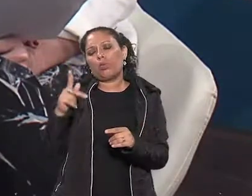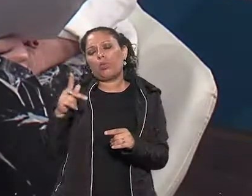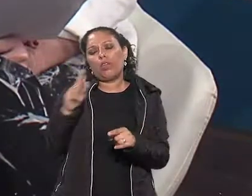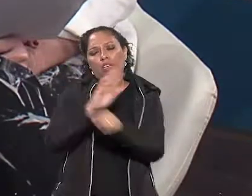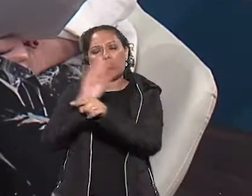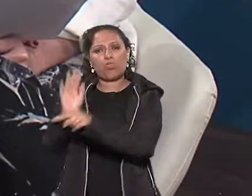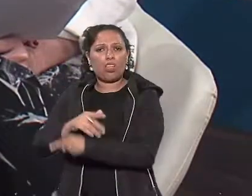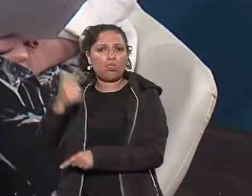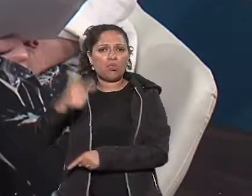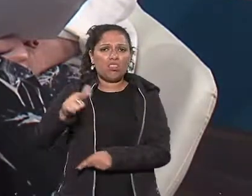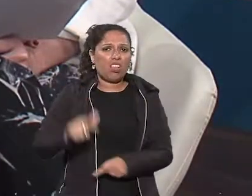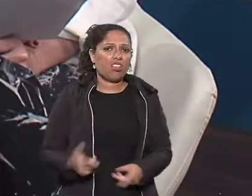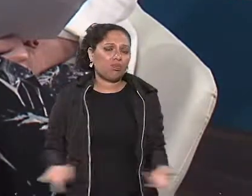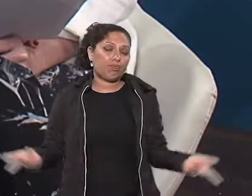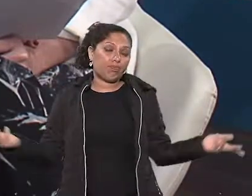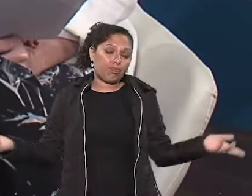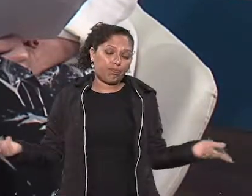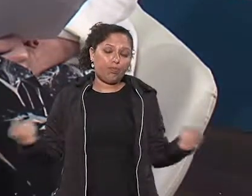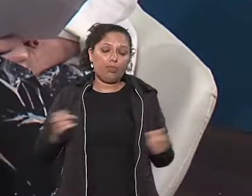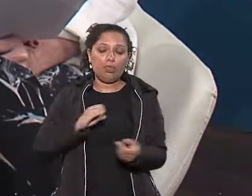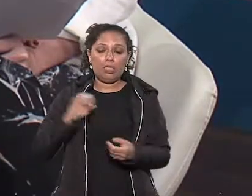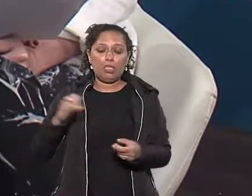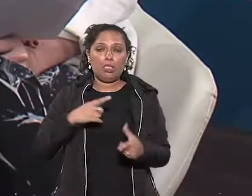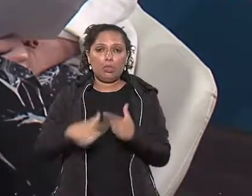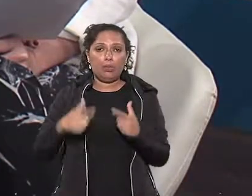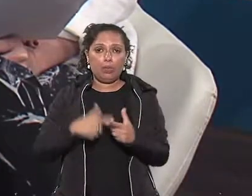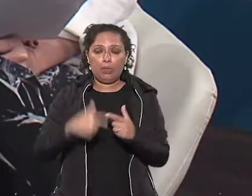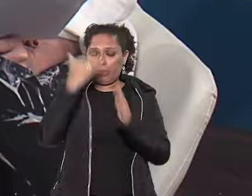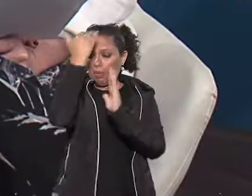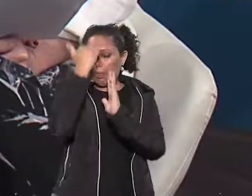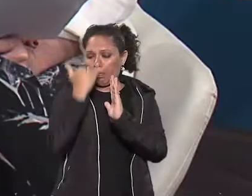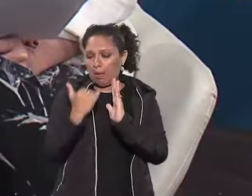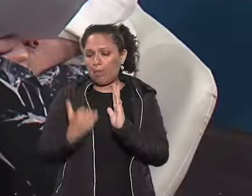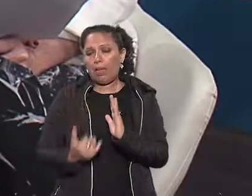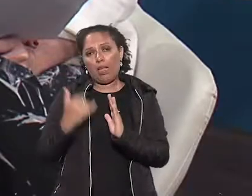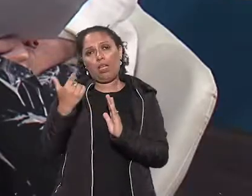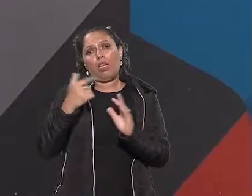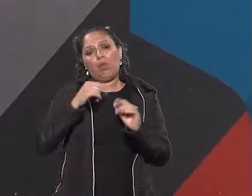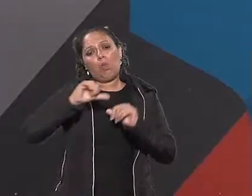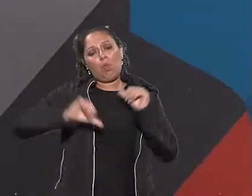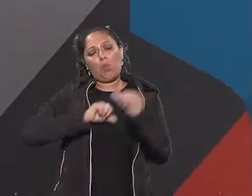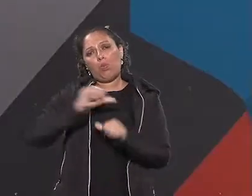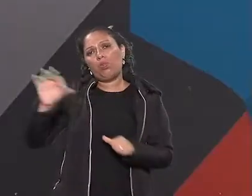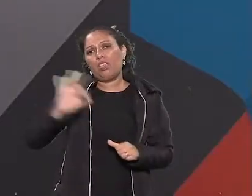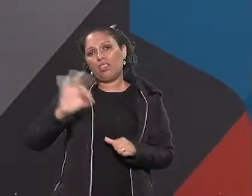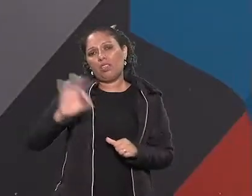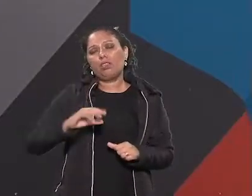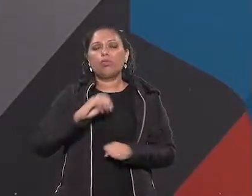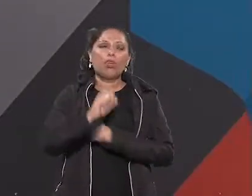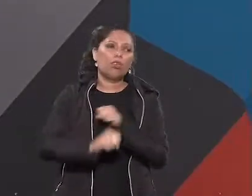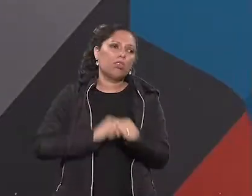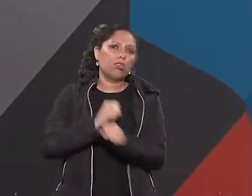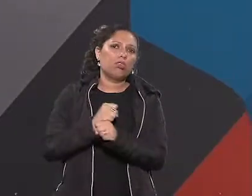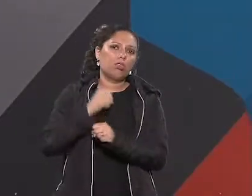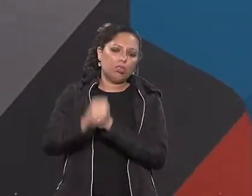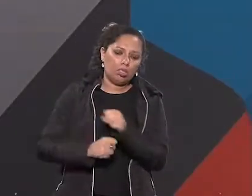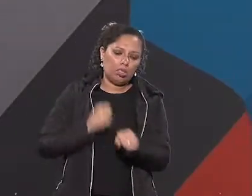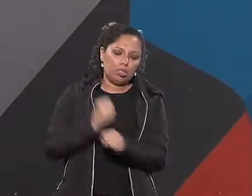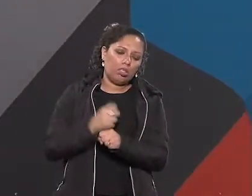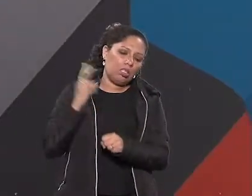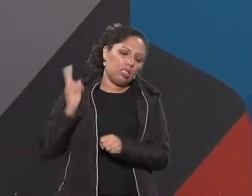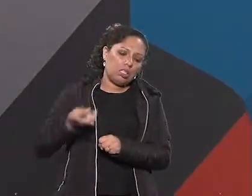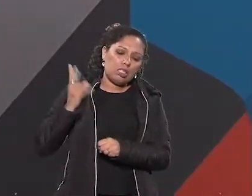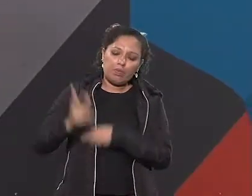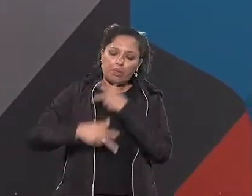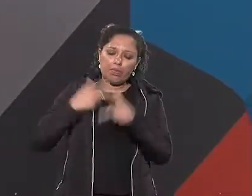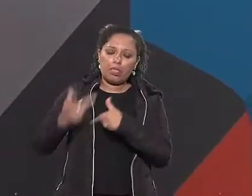procuradores. Então, se isso não for resolvido estruturalmente, entra ano, sai ano e a gente vai ficar falando